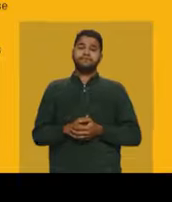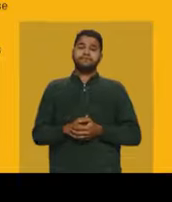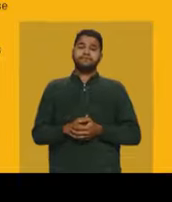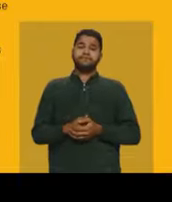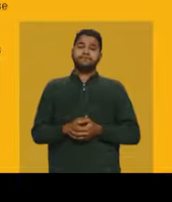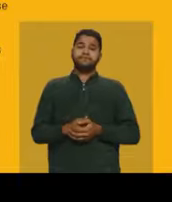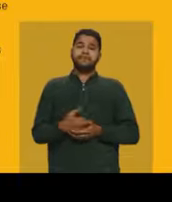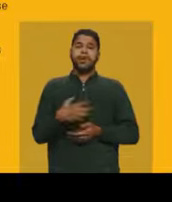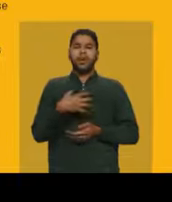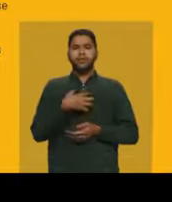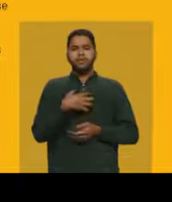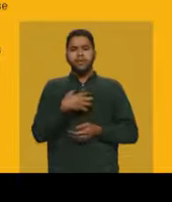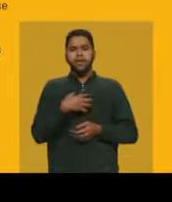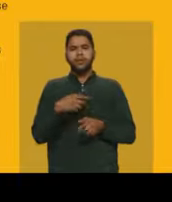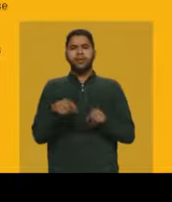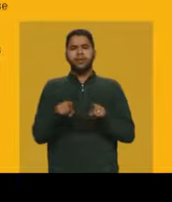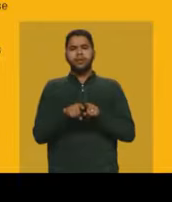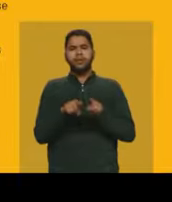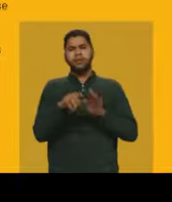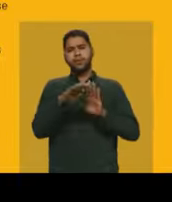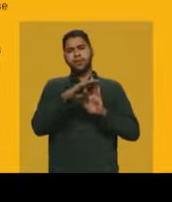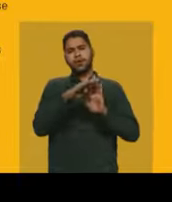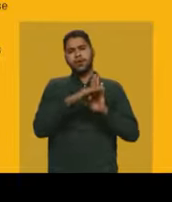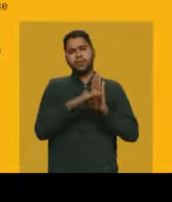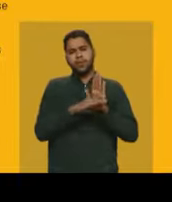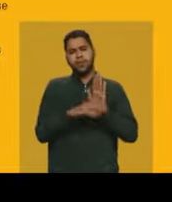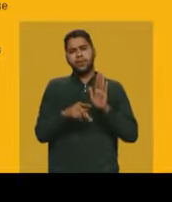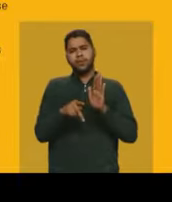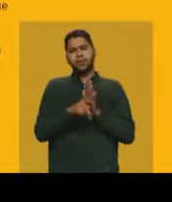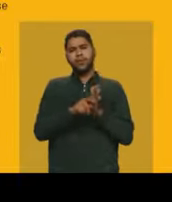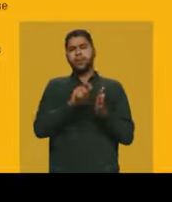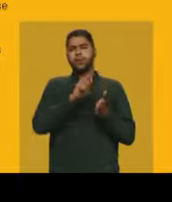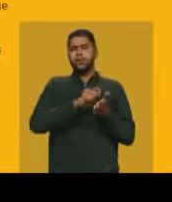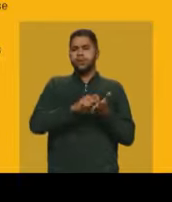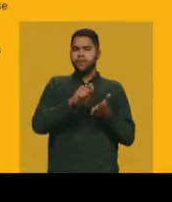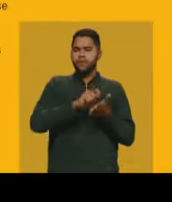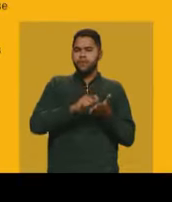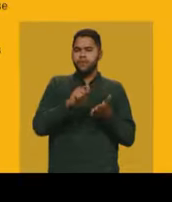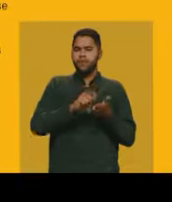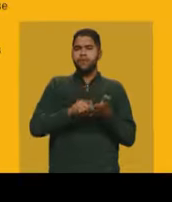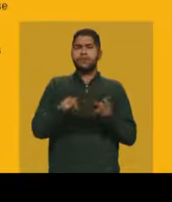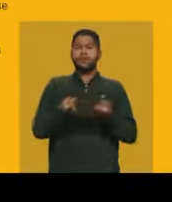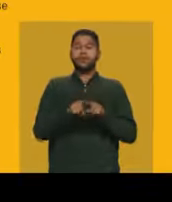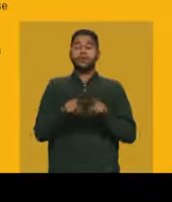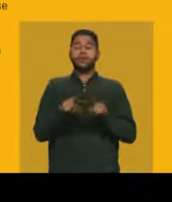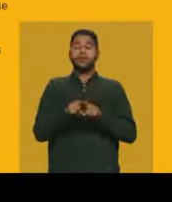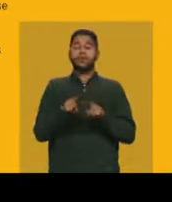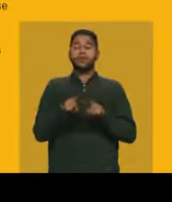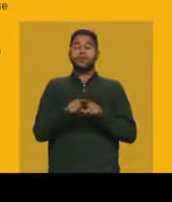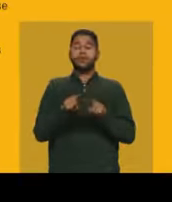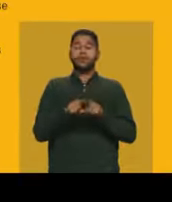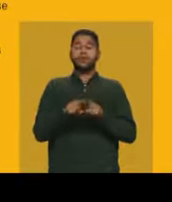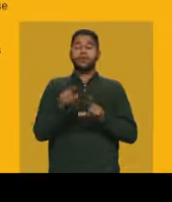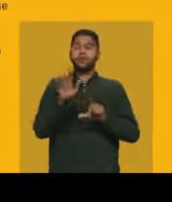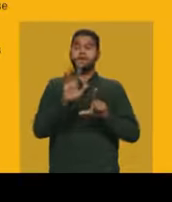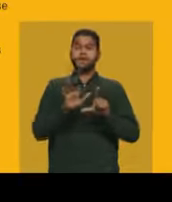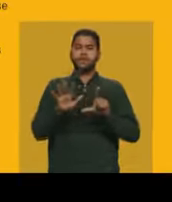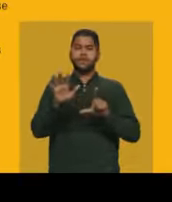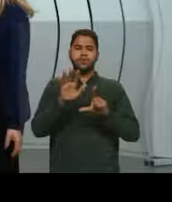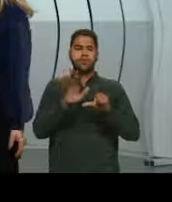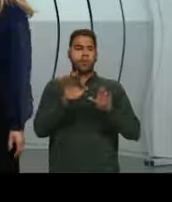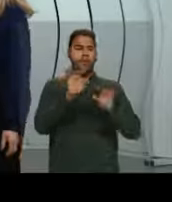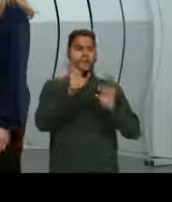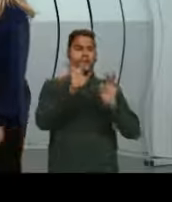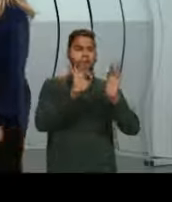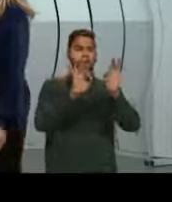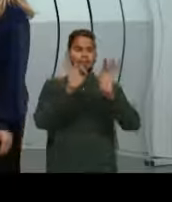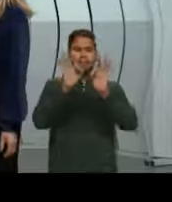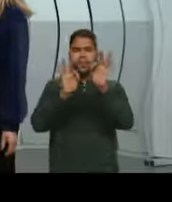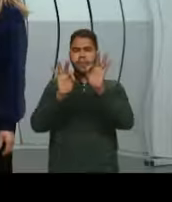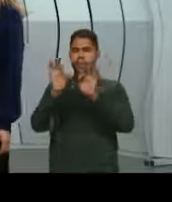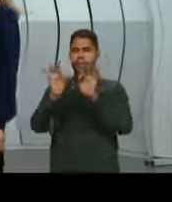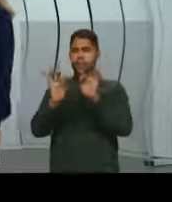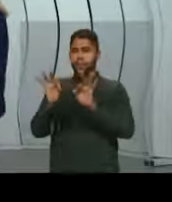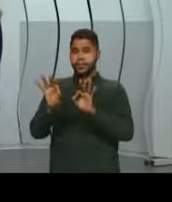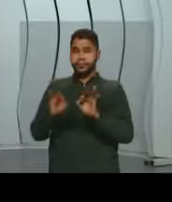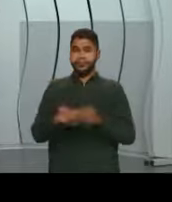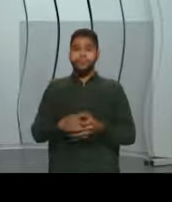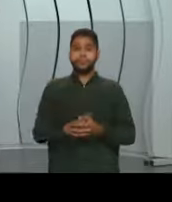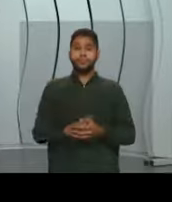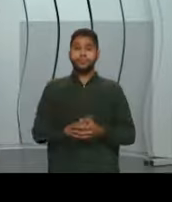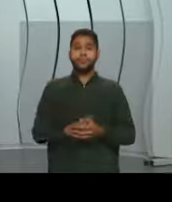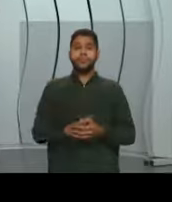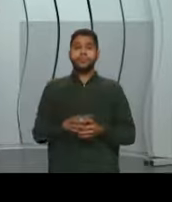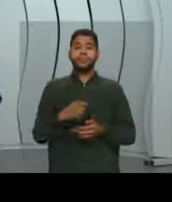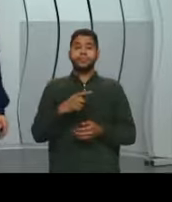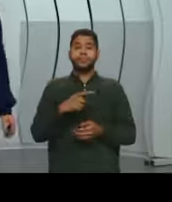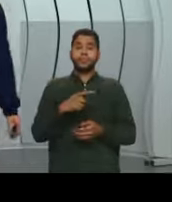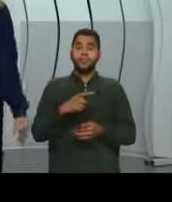forma, os elementos verbais e visuais se distribuem de modo bastante regular. Foi o que eu falei. Então, nós temos lá